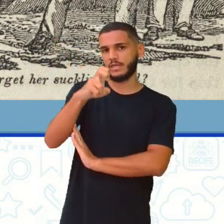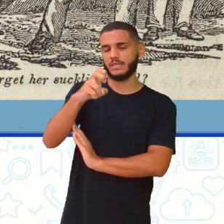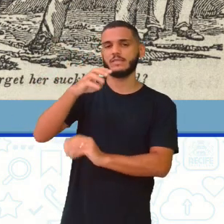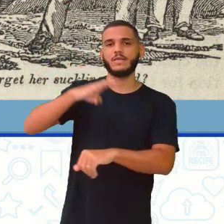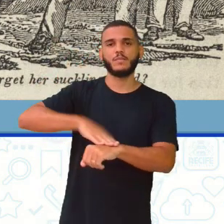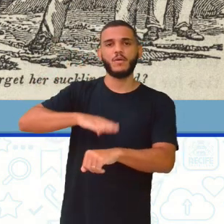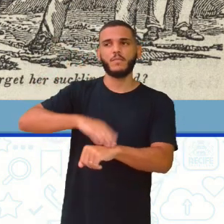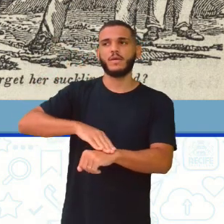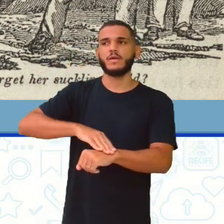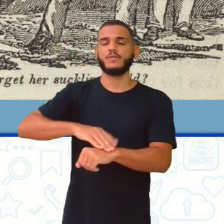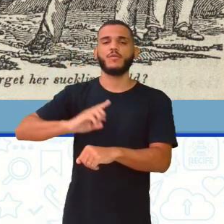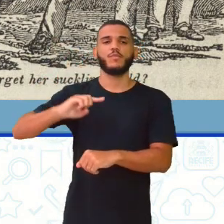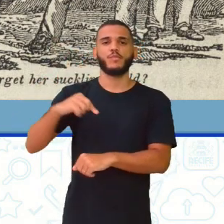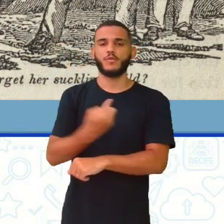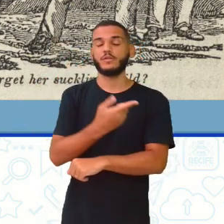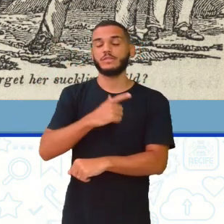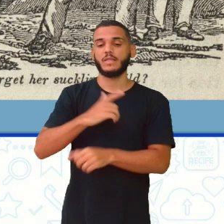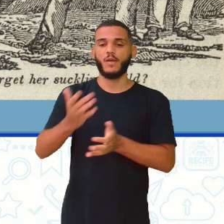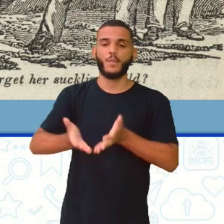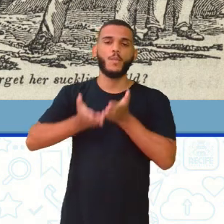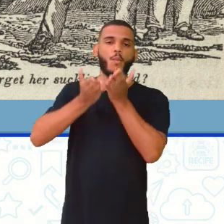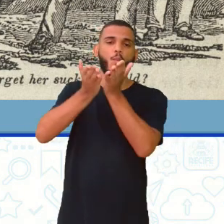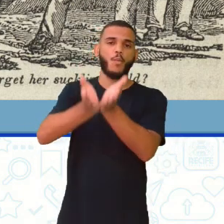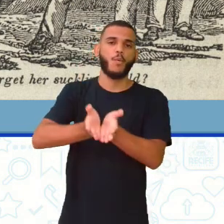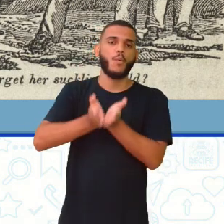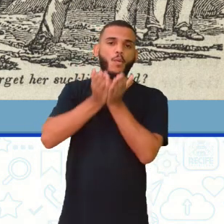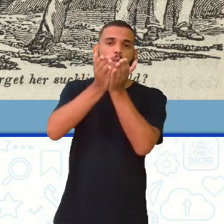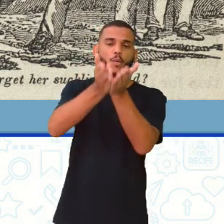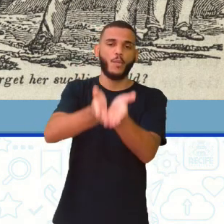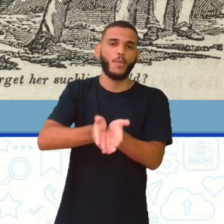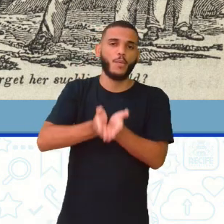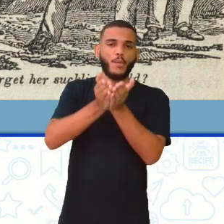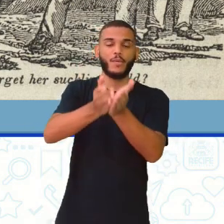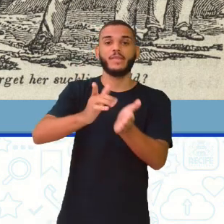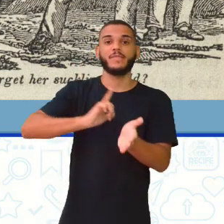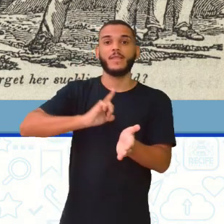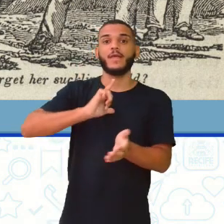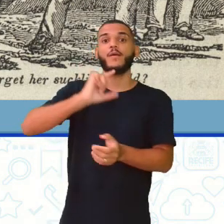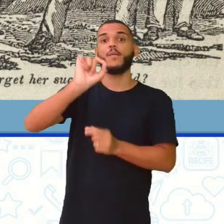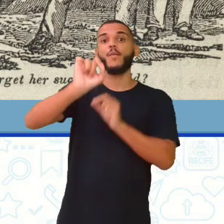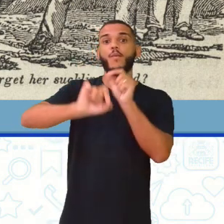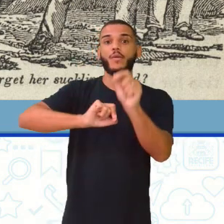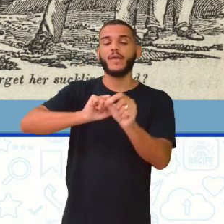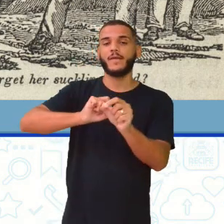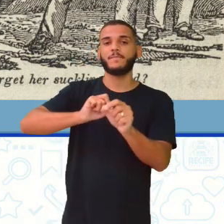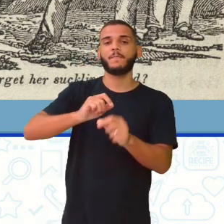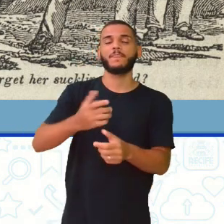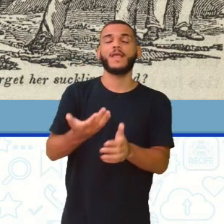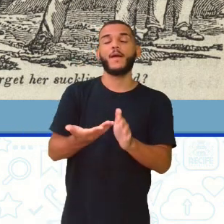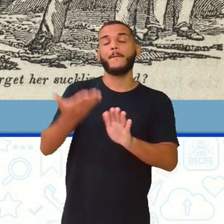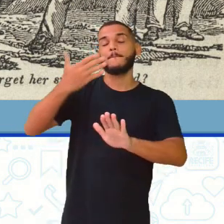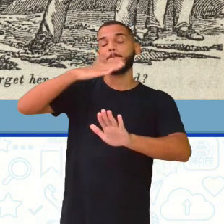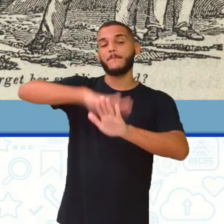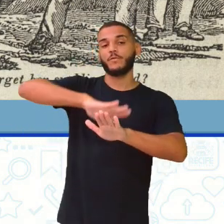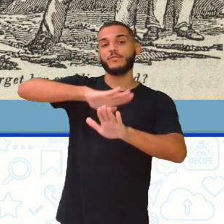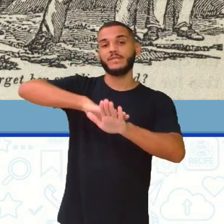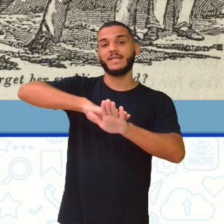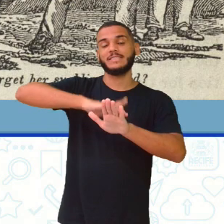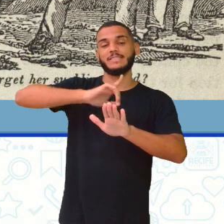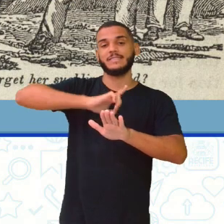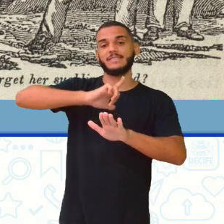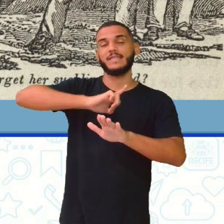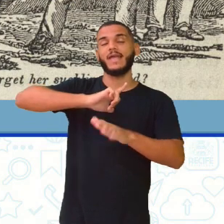a gente está nas grandes navegações, inseriu o caráter racial como